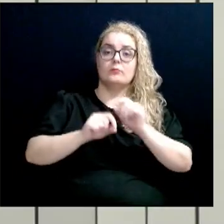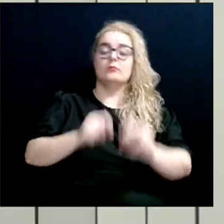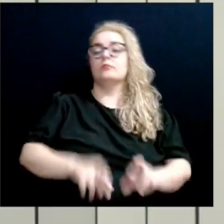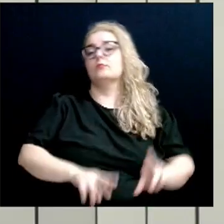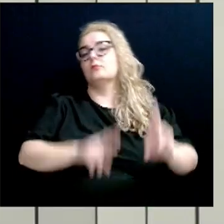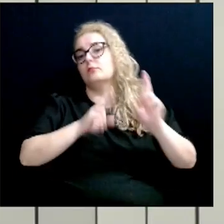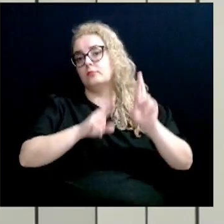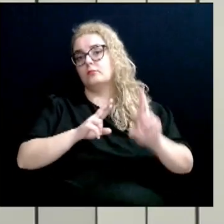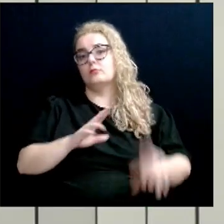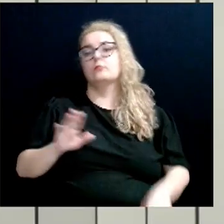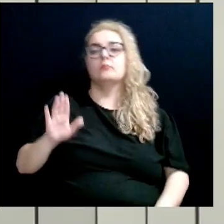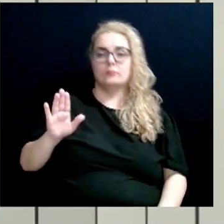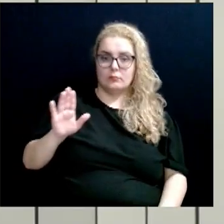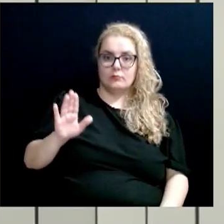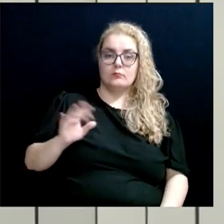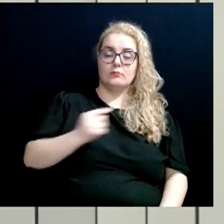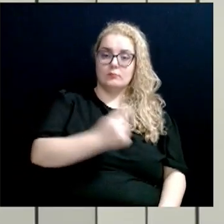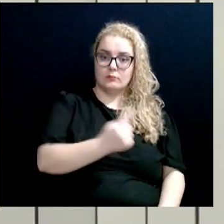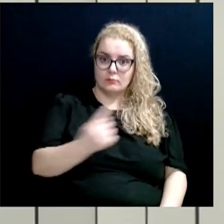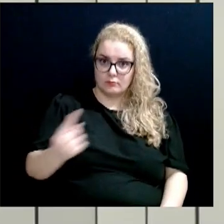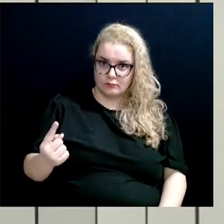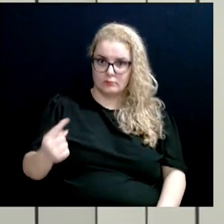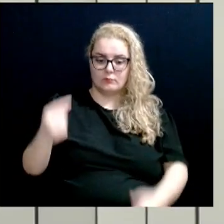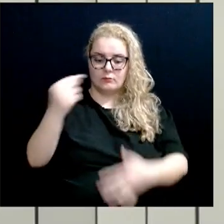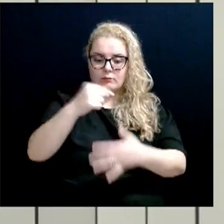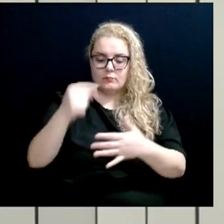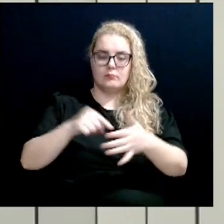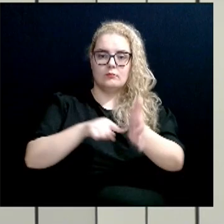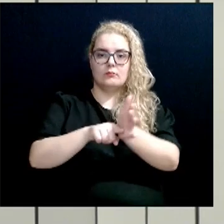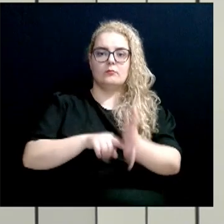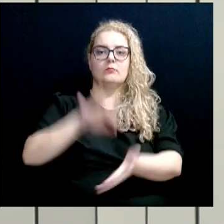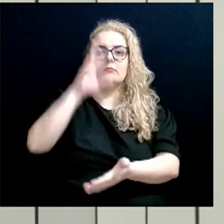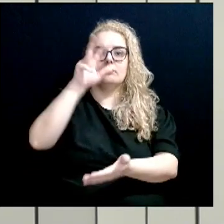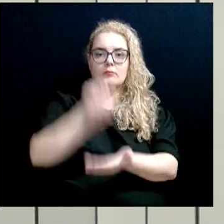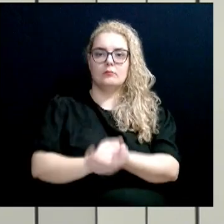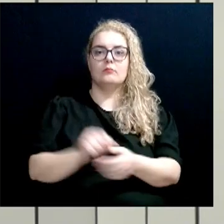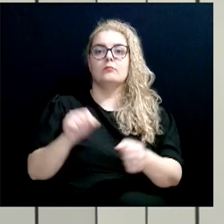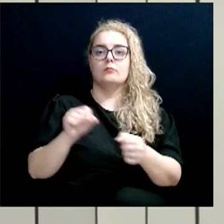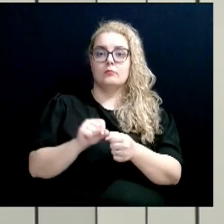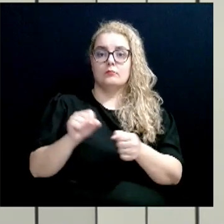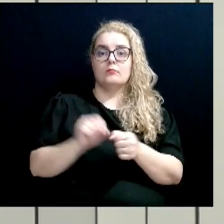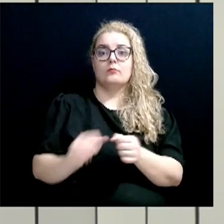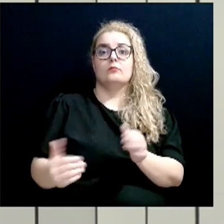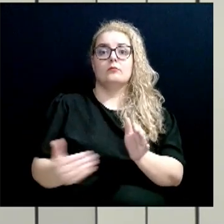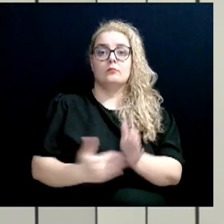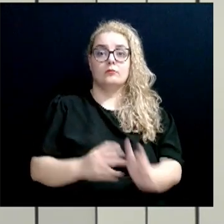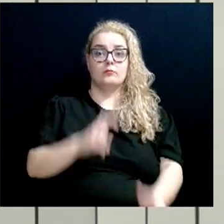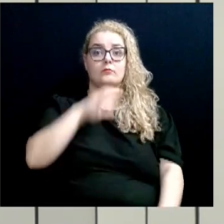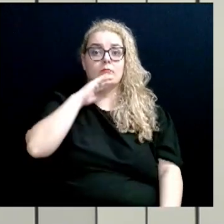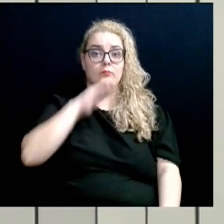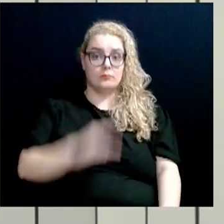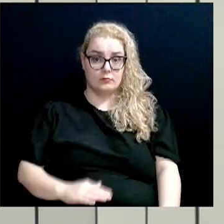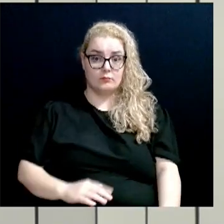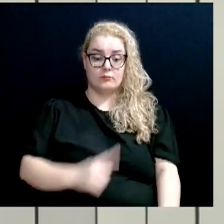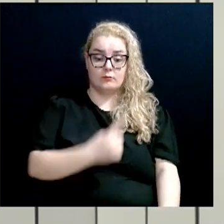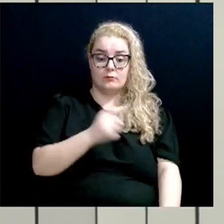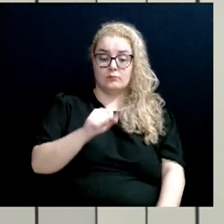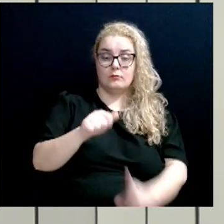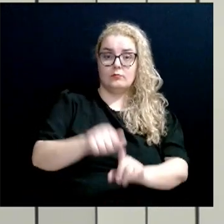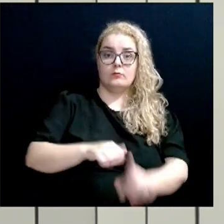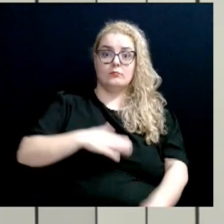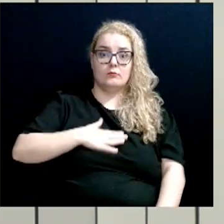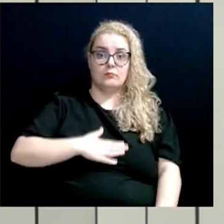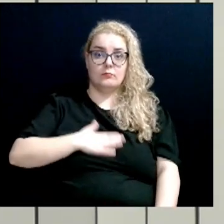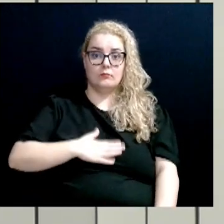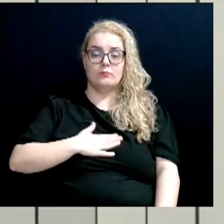em cada questão. As inscrições podem ser feitas até às 5 horas da tarde do dia 18 de agosto,